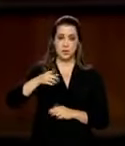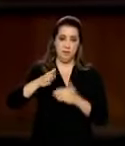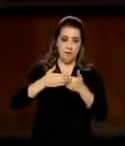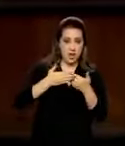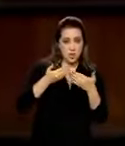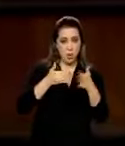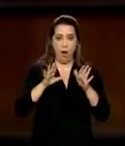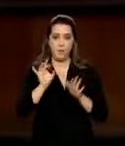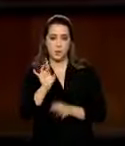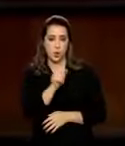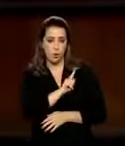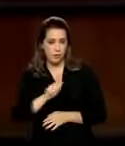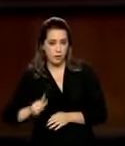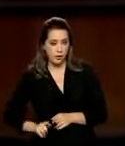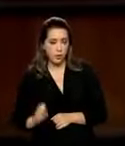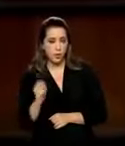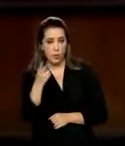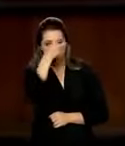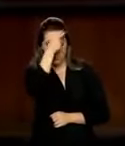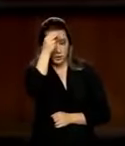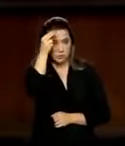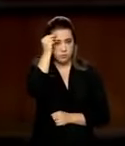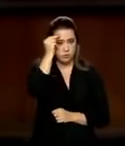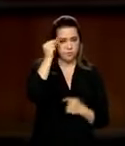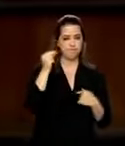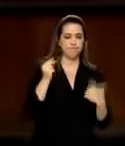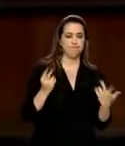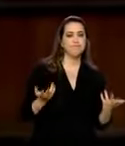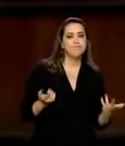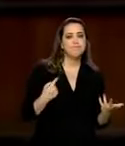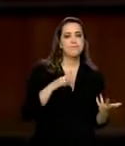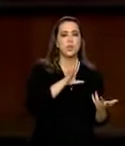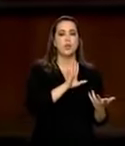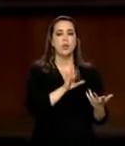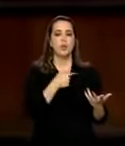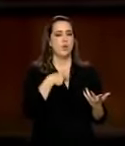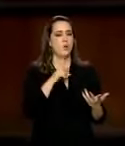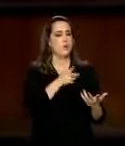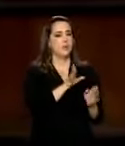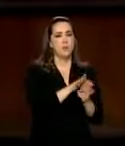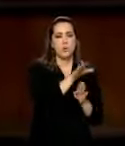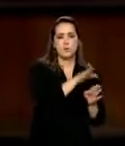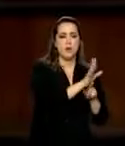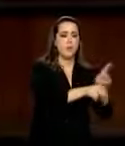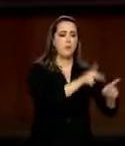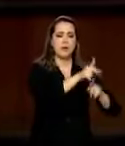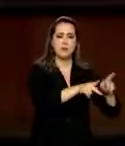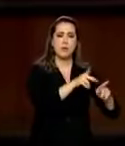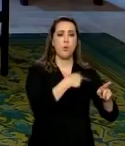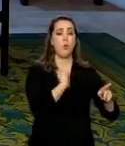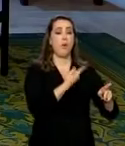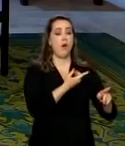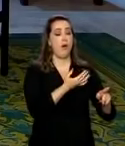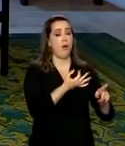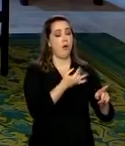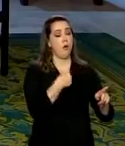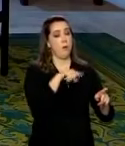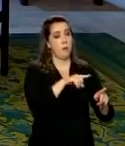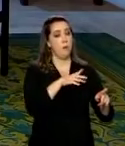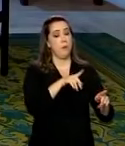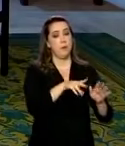em momento nenhum em falar para a população as decisões que eu tomaria no tocante à Covid. Eu te